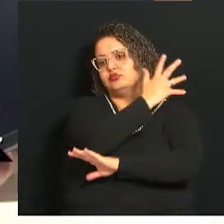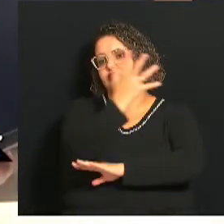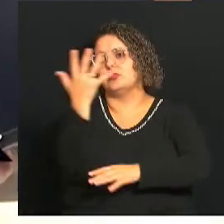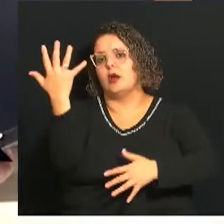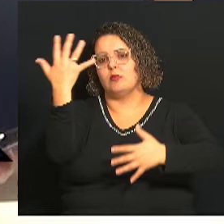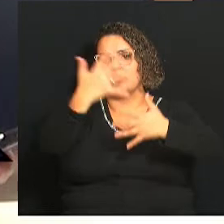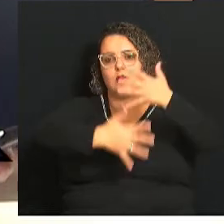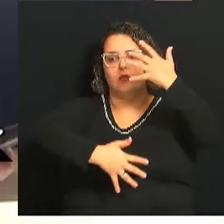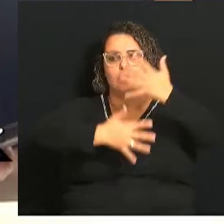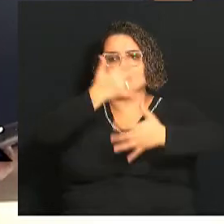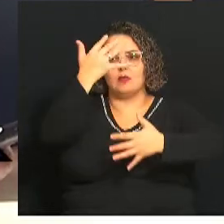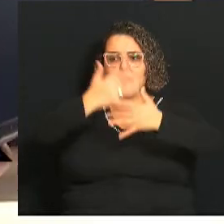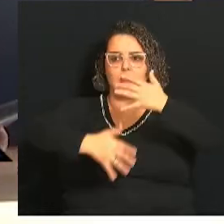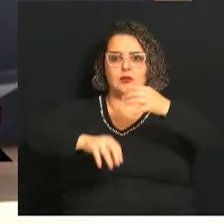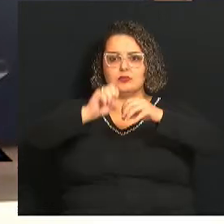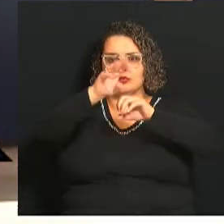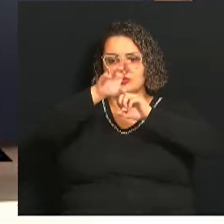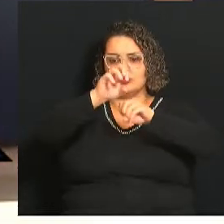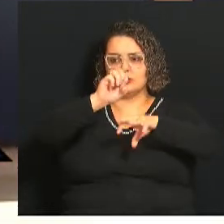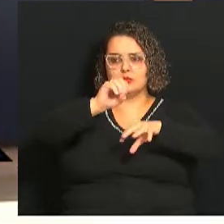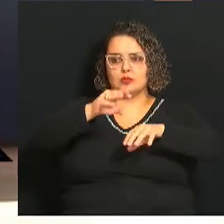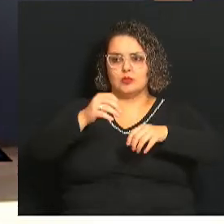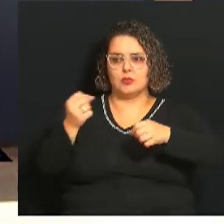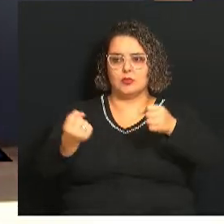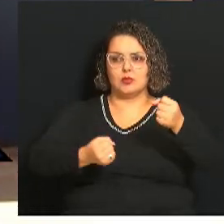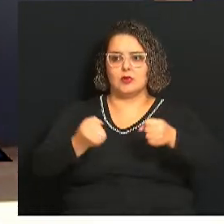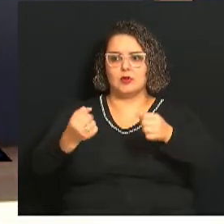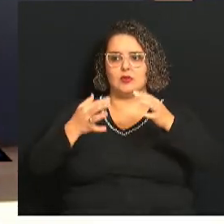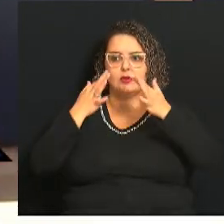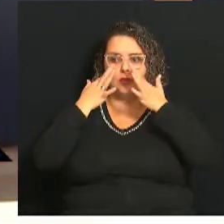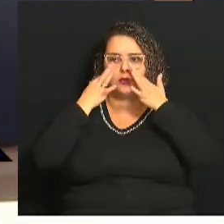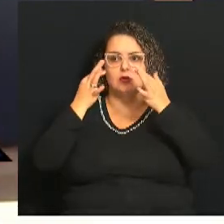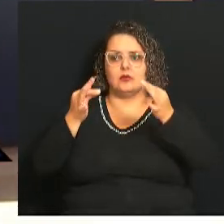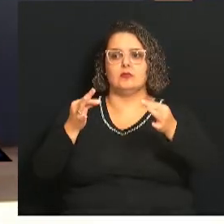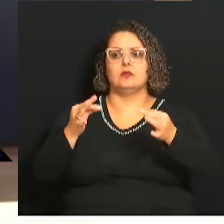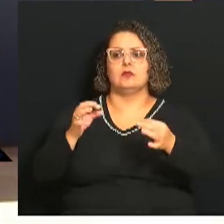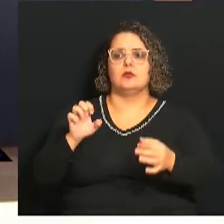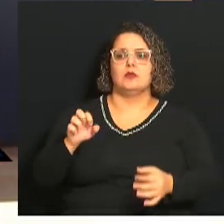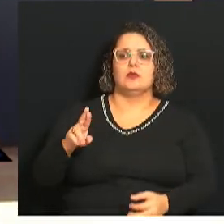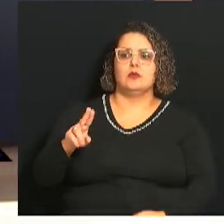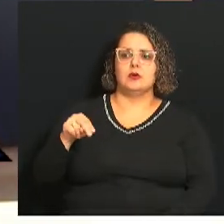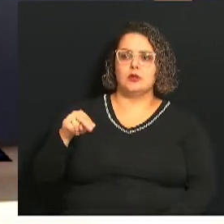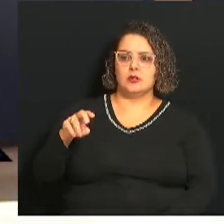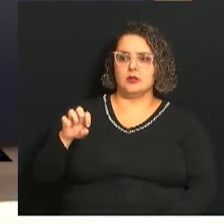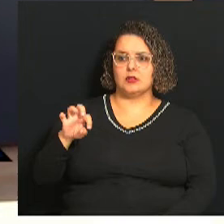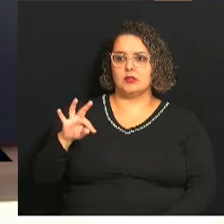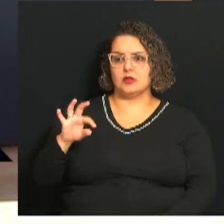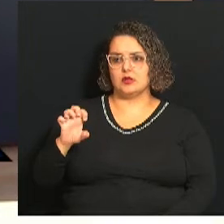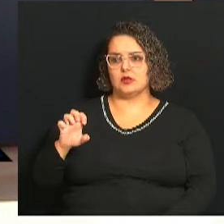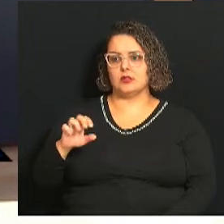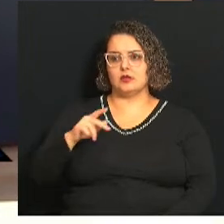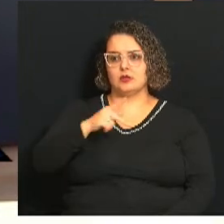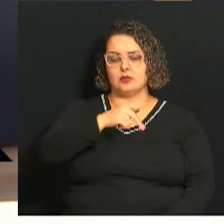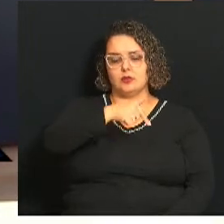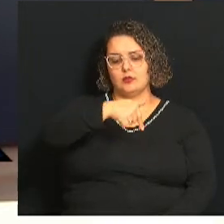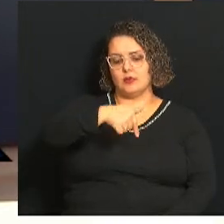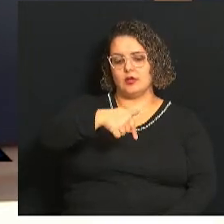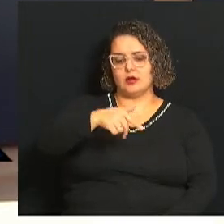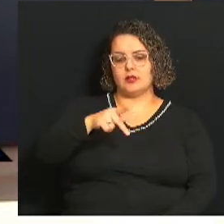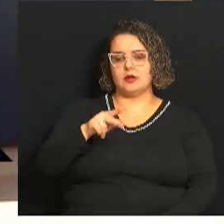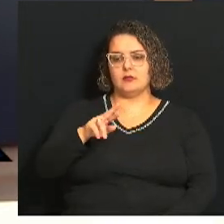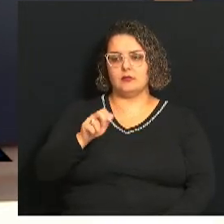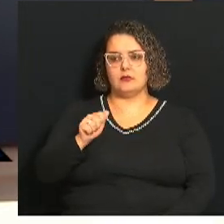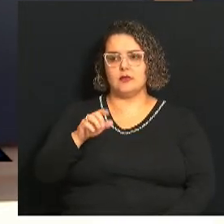nos carros, né? Então, pedindo uma atenção do Ernesto aí para a região do Parque Prado com